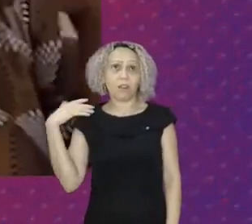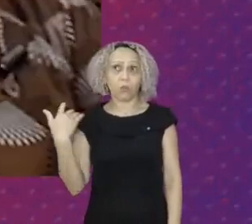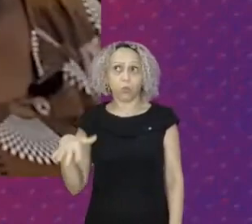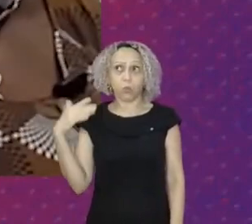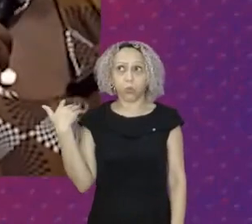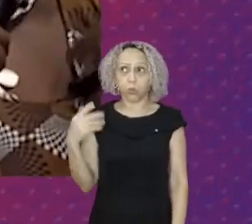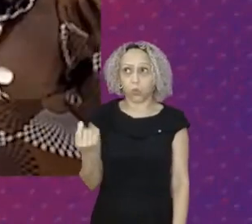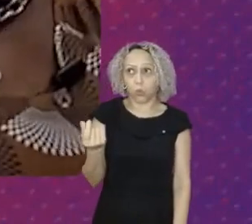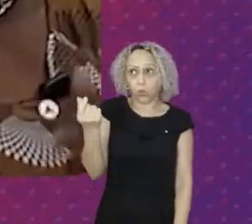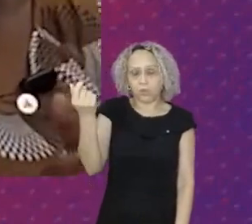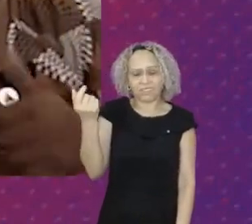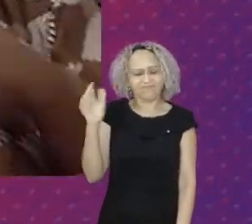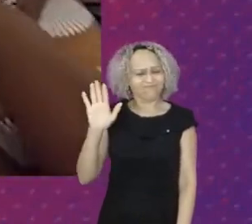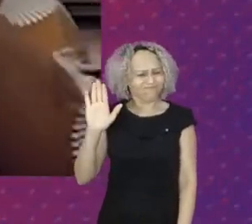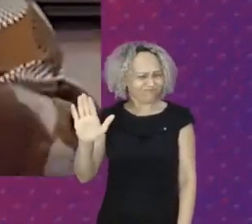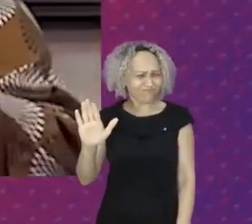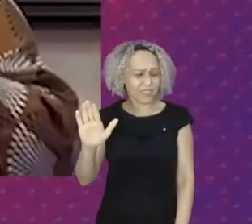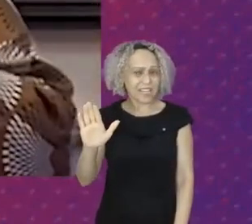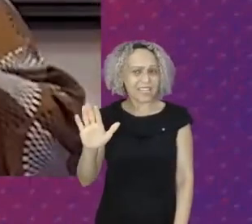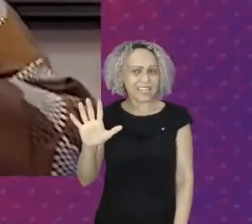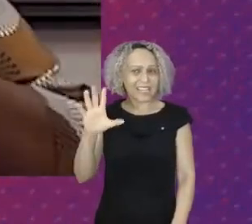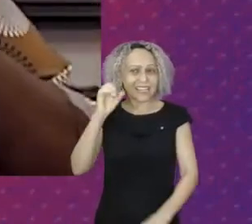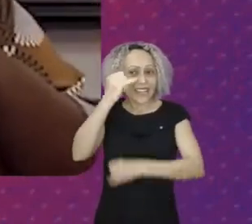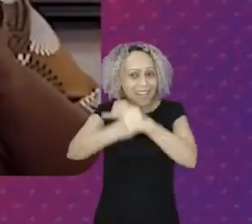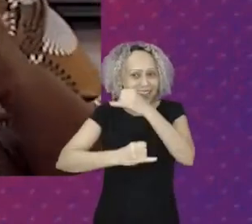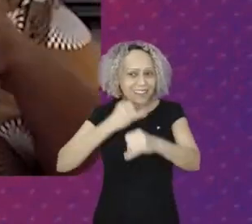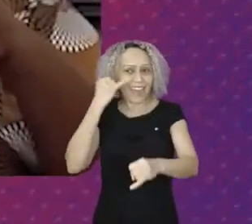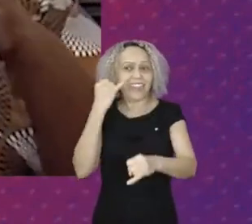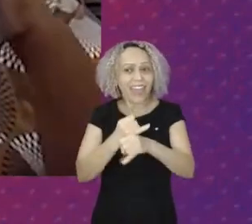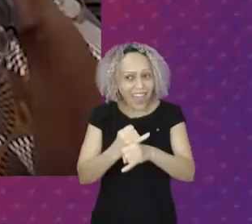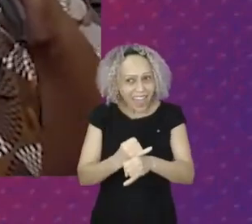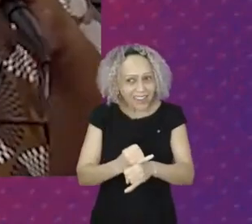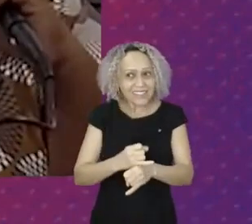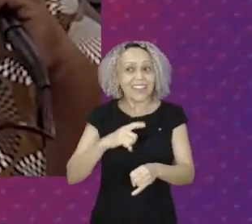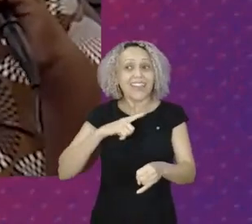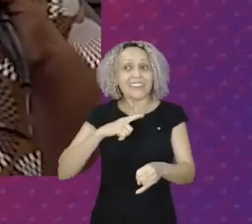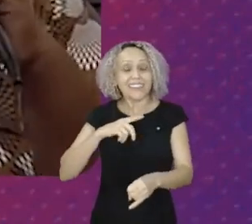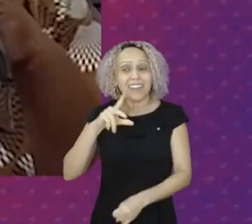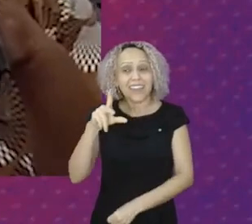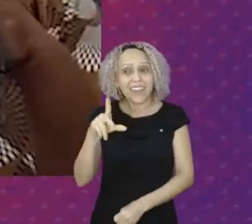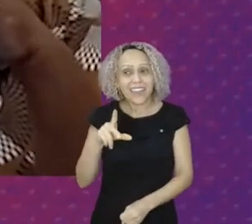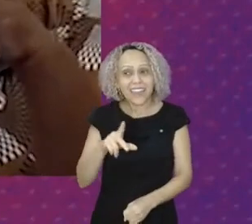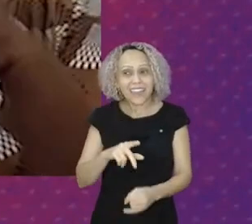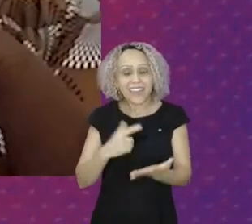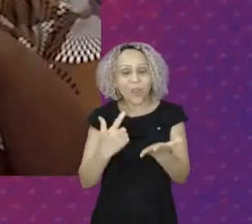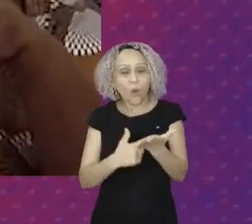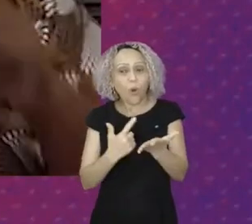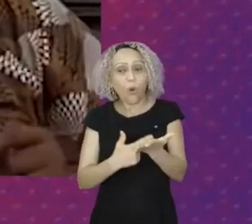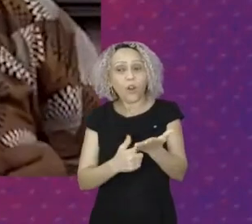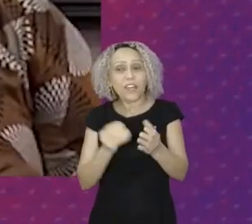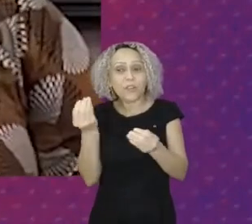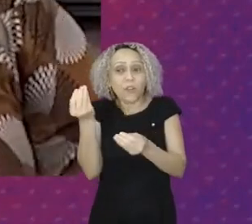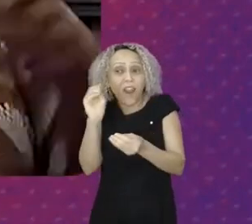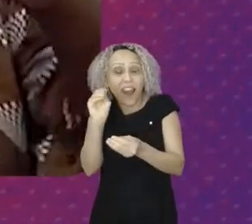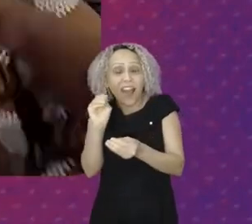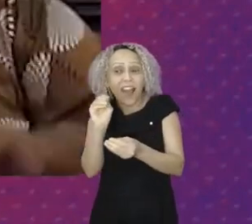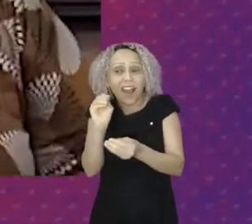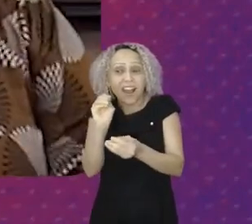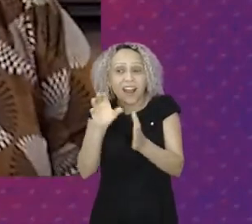tem, dá para a gente ler, fazer grupo de estudo, se informar. Eu acho que é bem importante e é